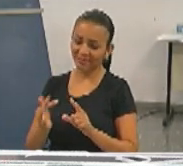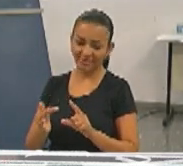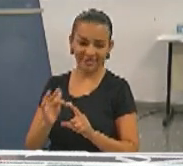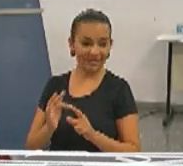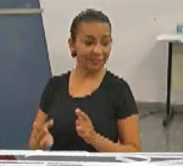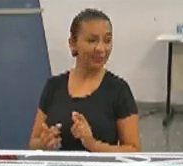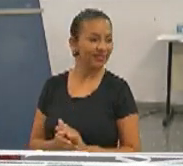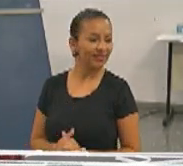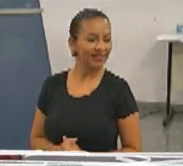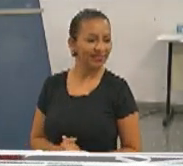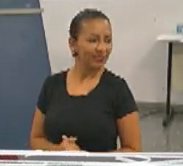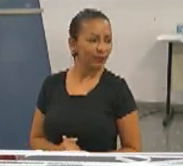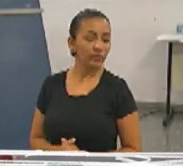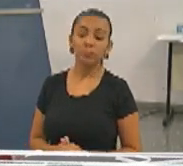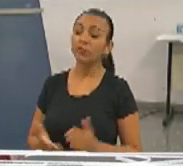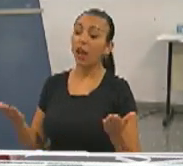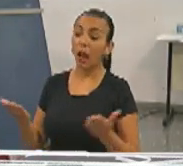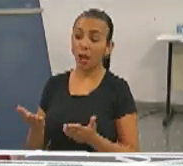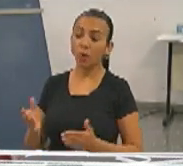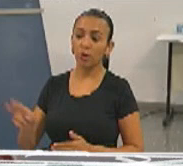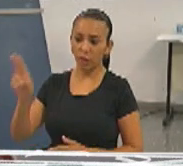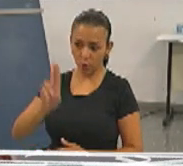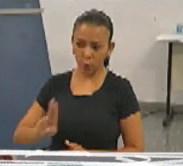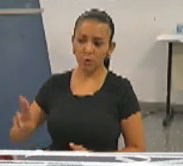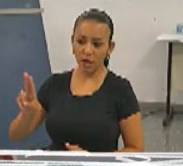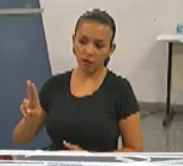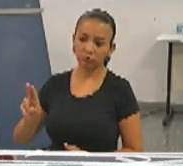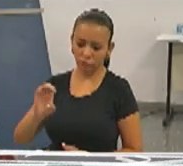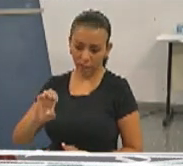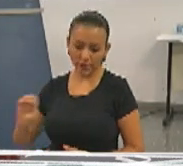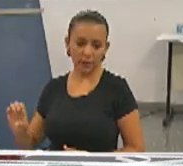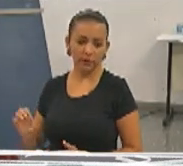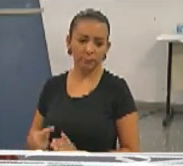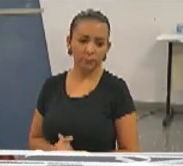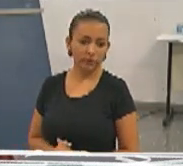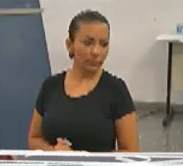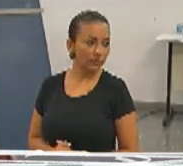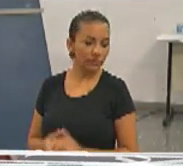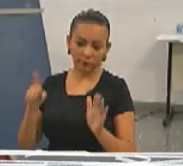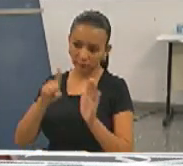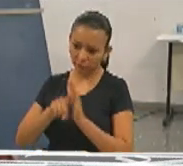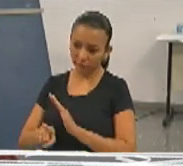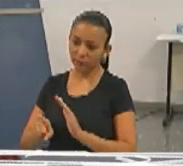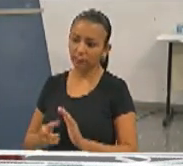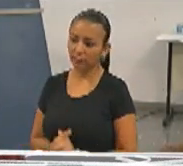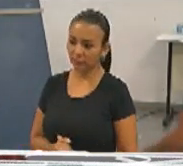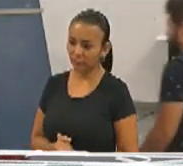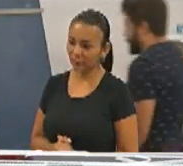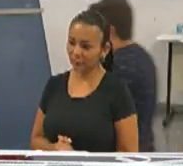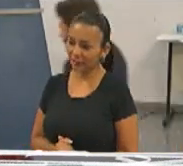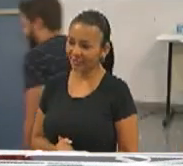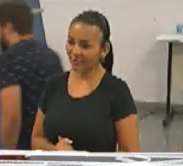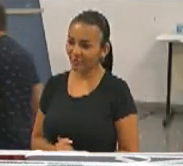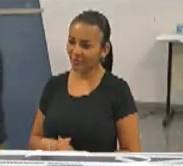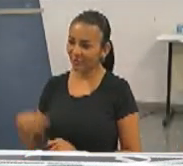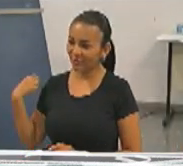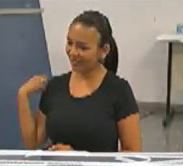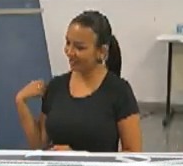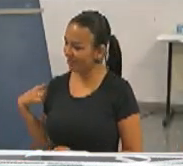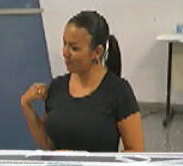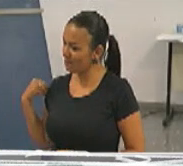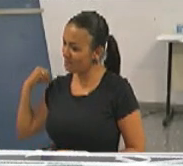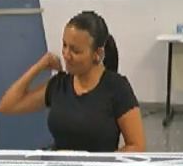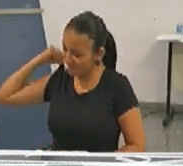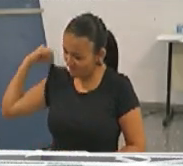possa usar o púlpito da esquerda e faça uma pergunta para o candidato que ele preferir.